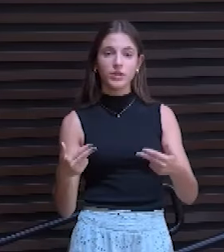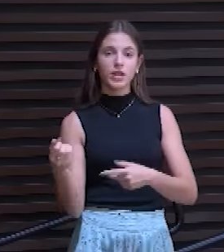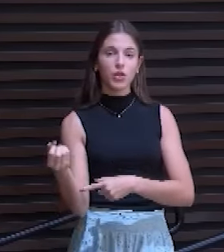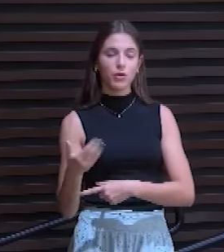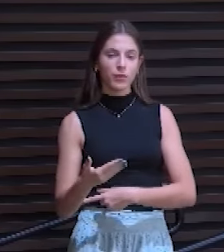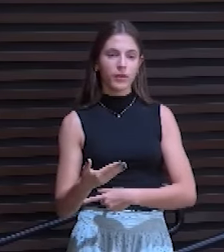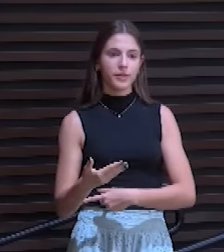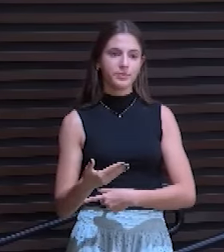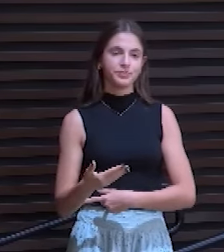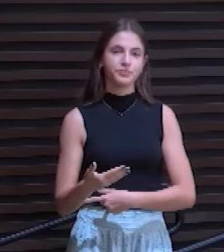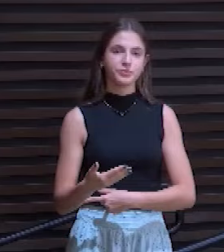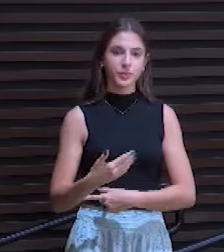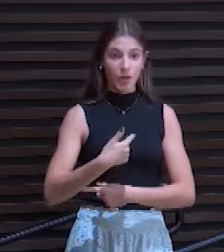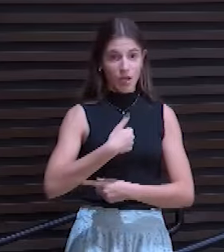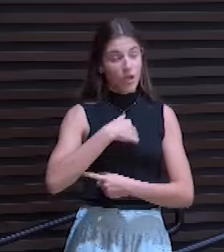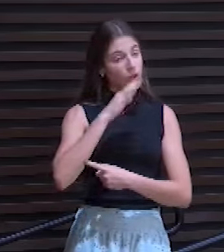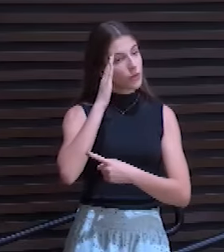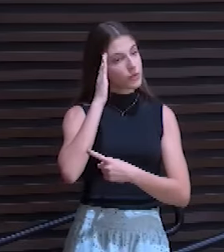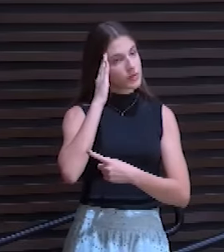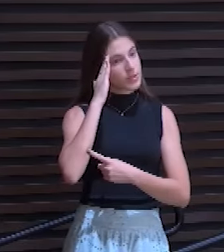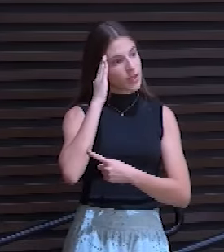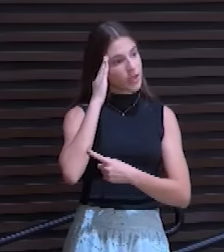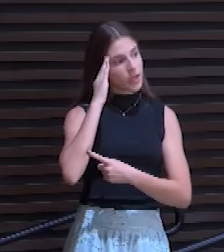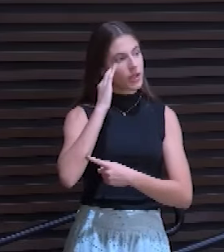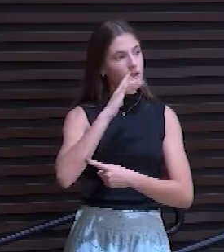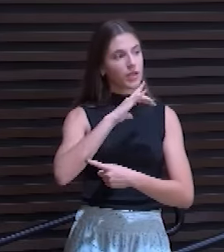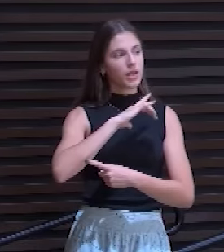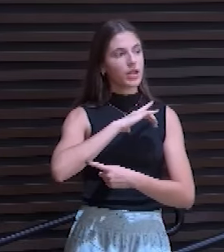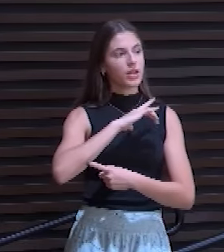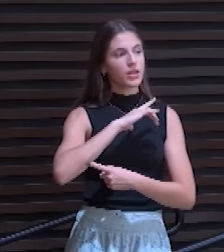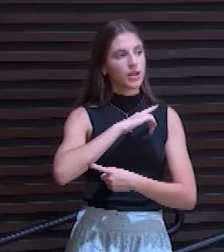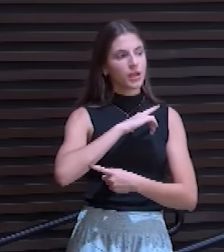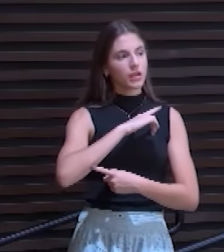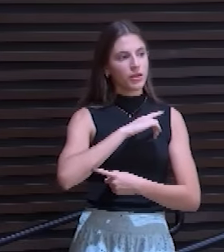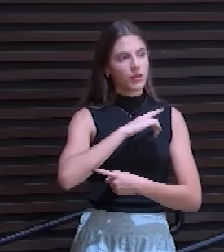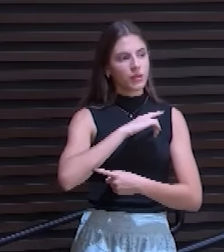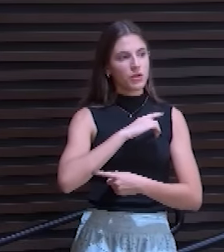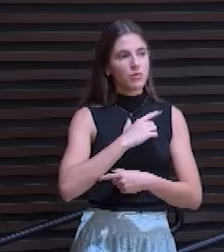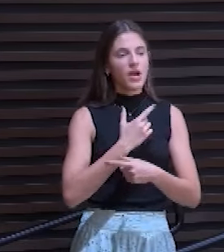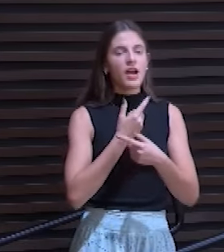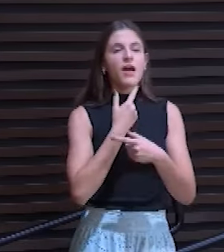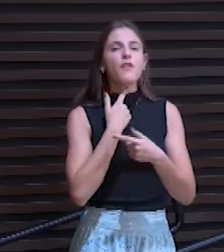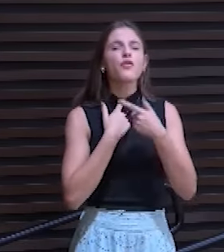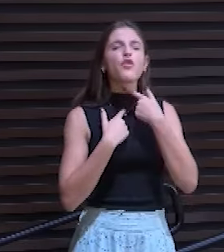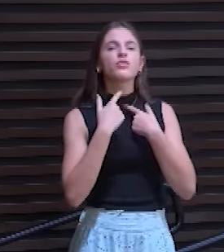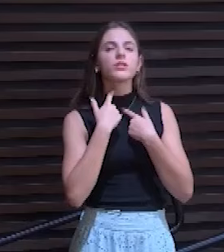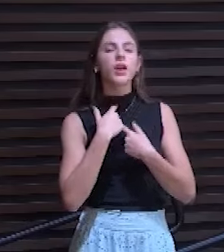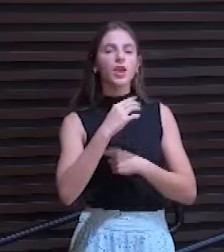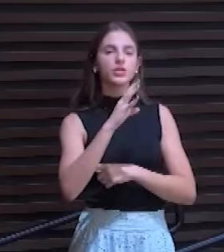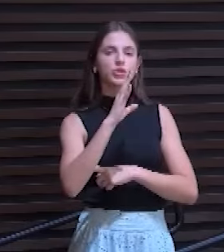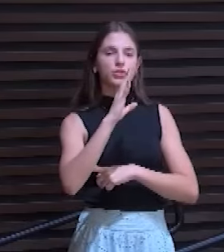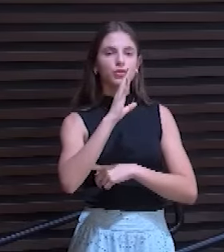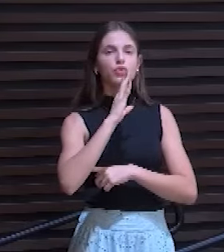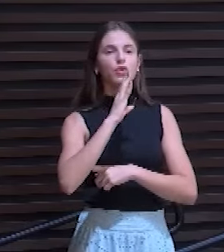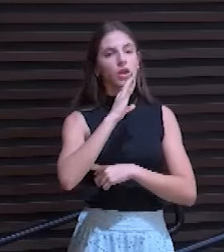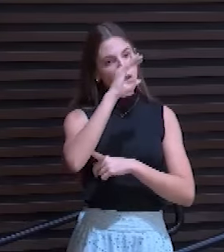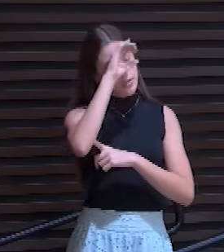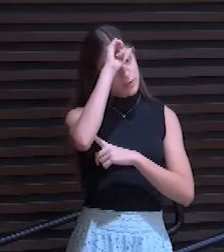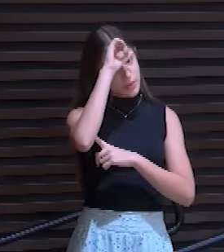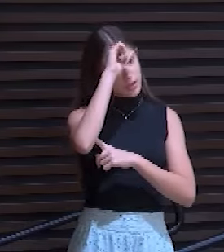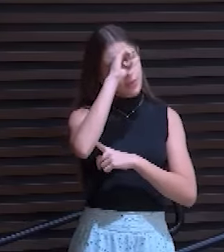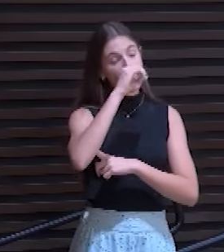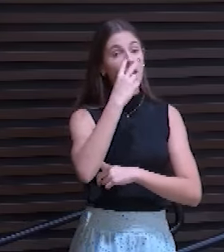Agora, eu sei que existe uma gama, uma ânsia por conhecimento. Eu vejo na